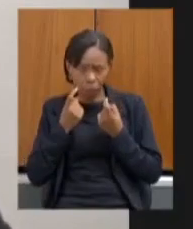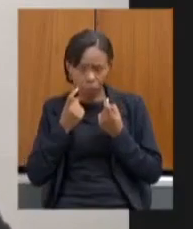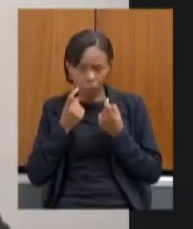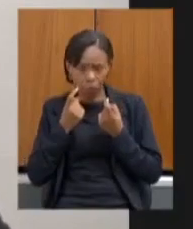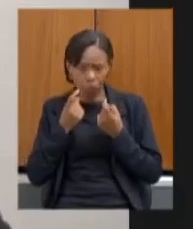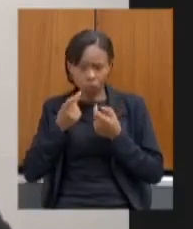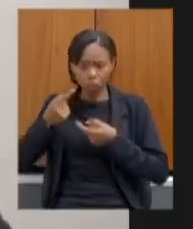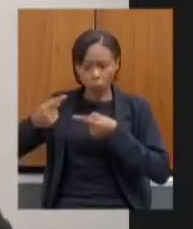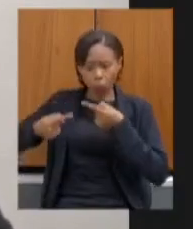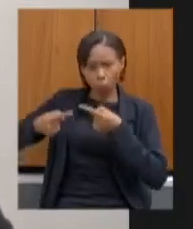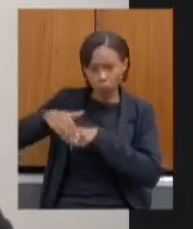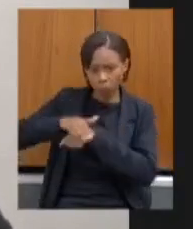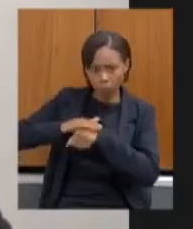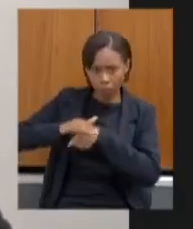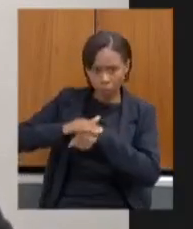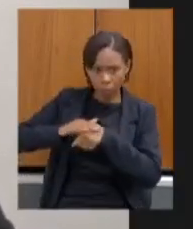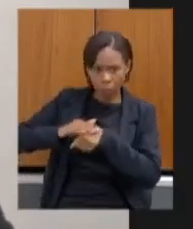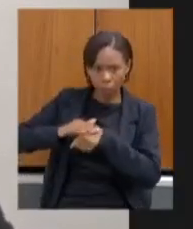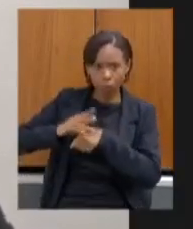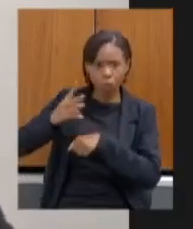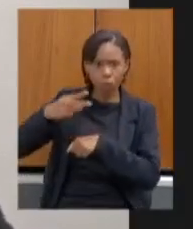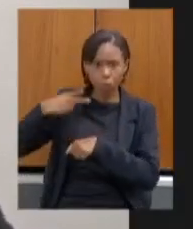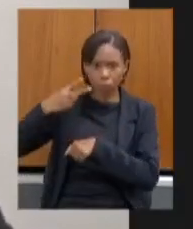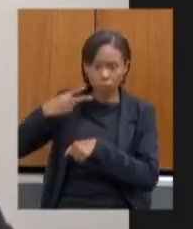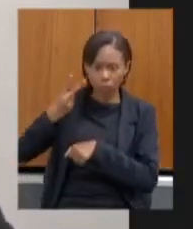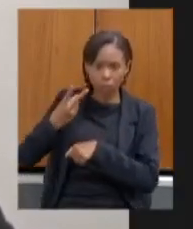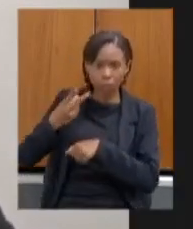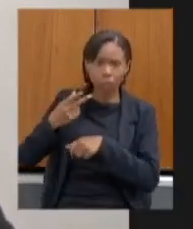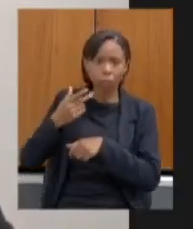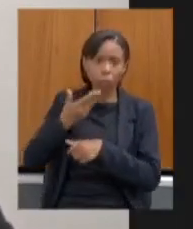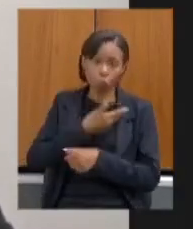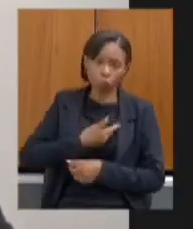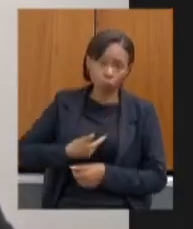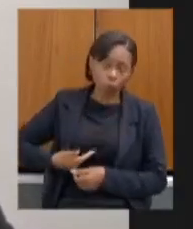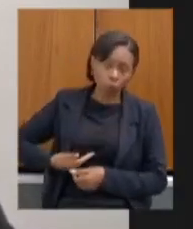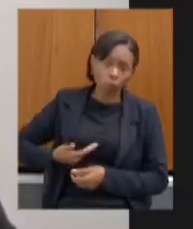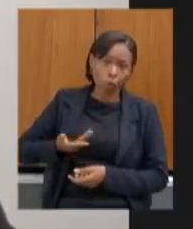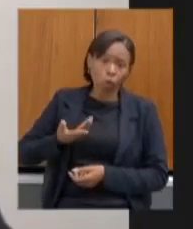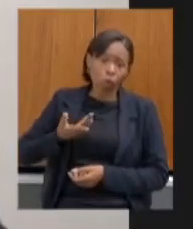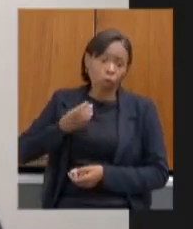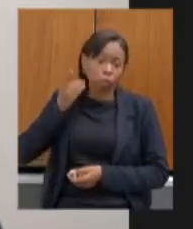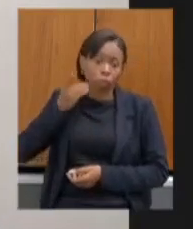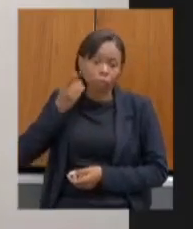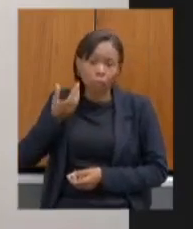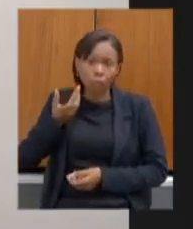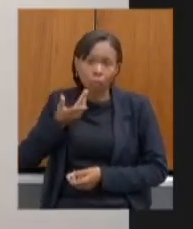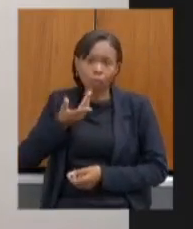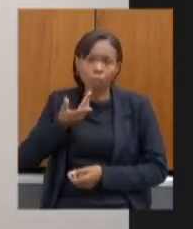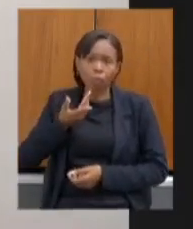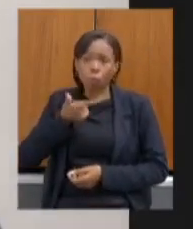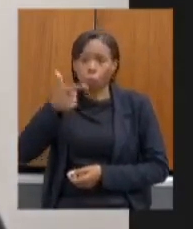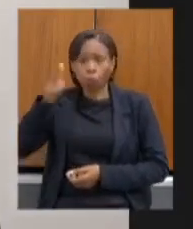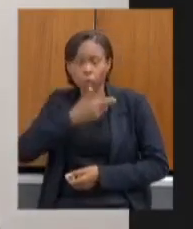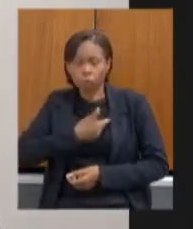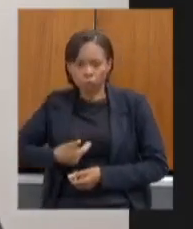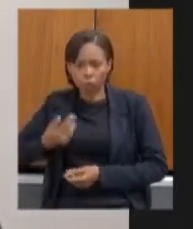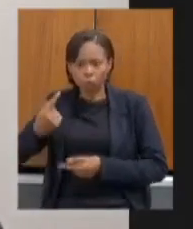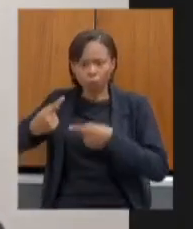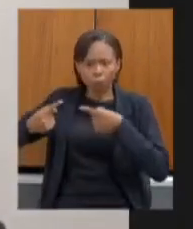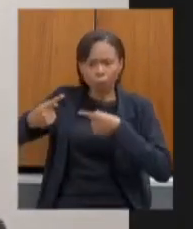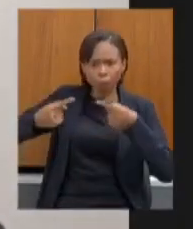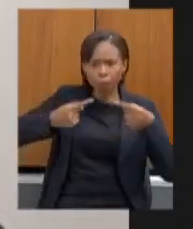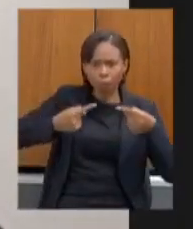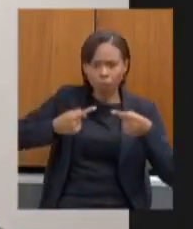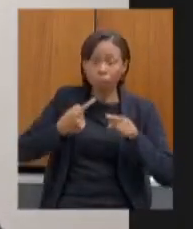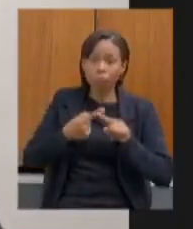senadores por Minas Gerais, e com os outros governadores, porque é uma medida federal, mas que impacta estados